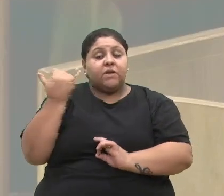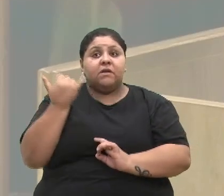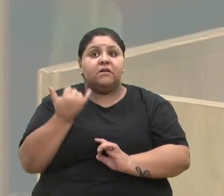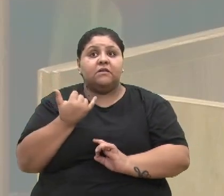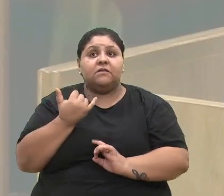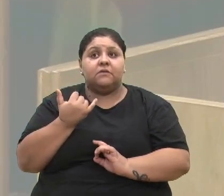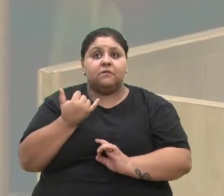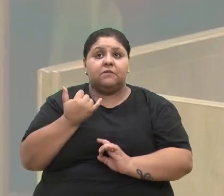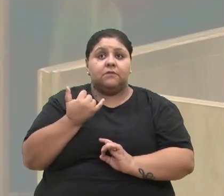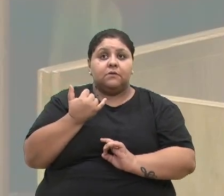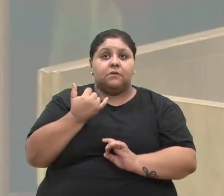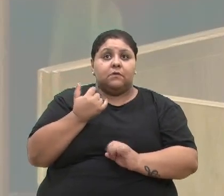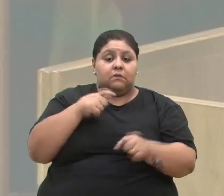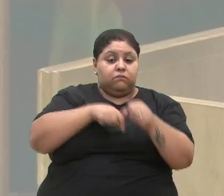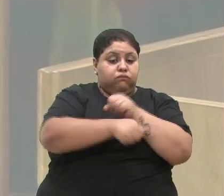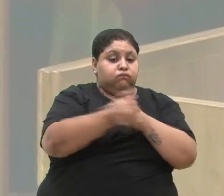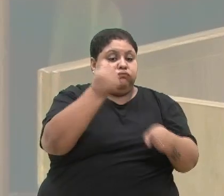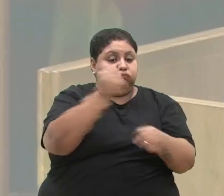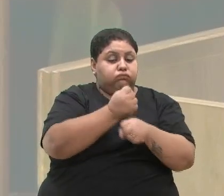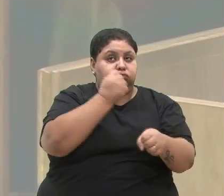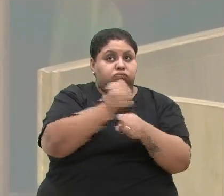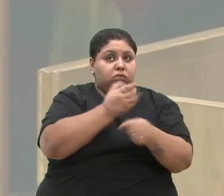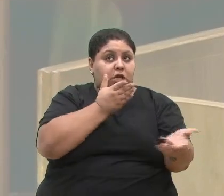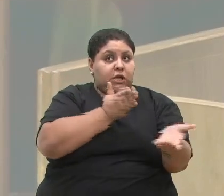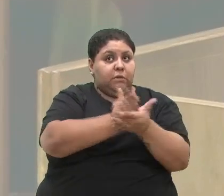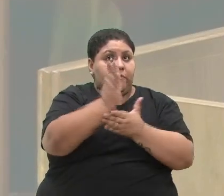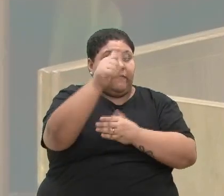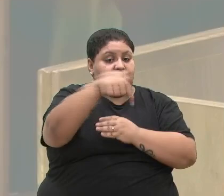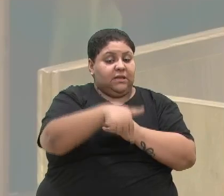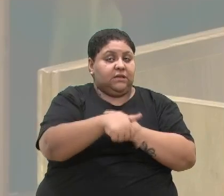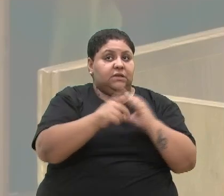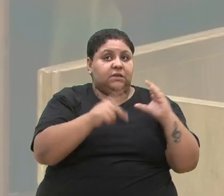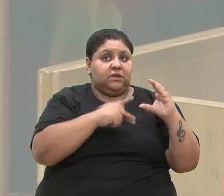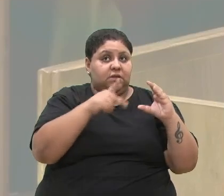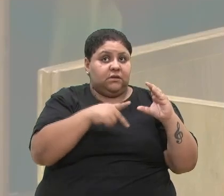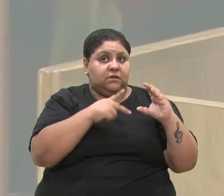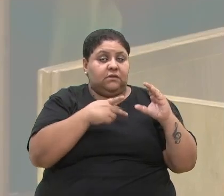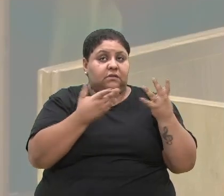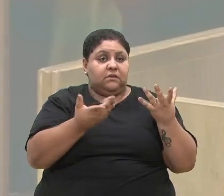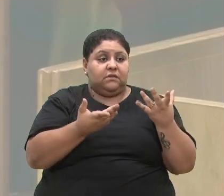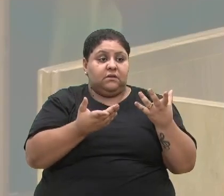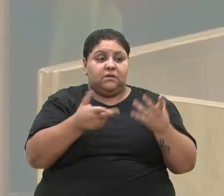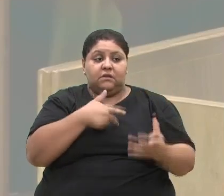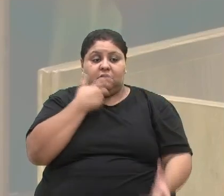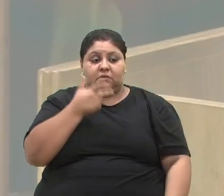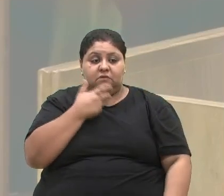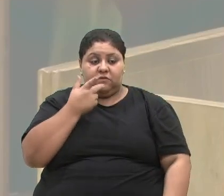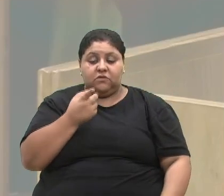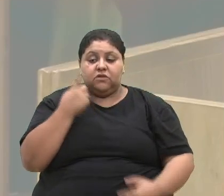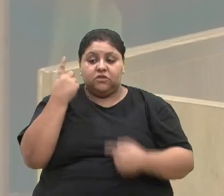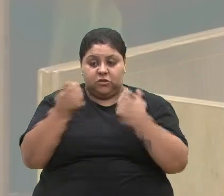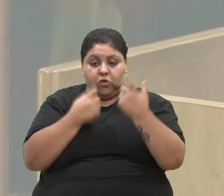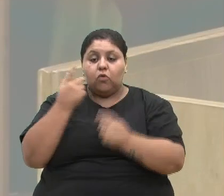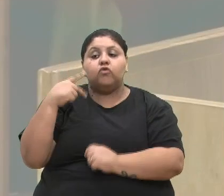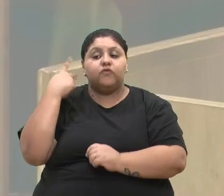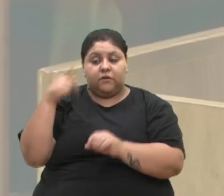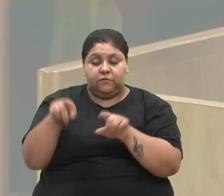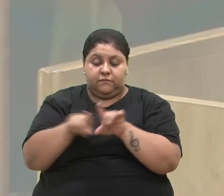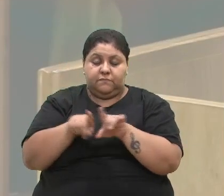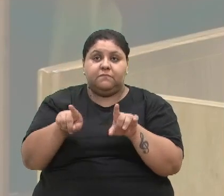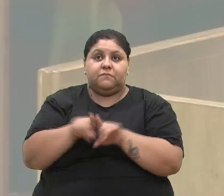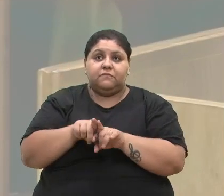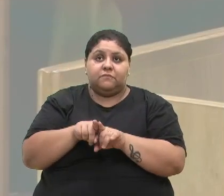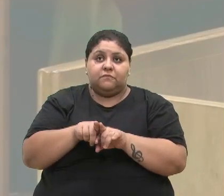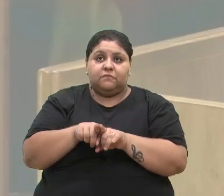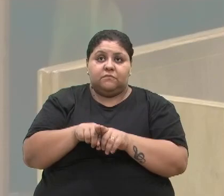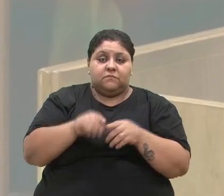esse investimento em obras, inclusive aprovado pela Câmara. E aquilo que eu falava, e alguns vereadores falavam, que